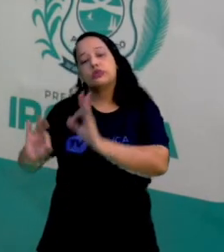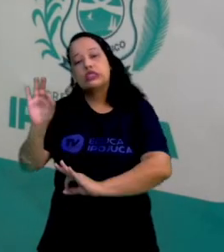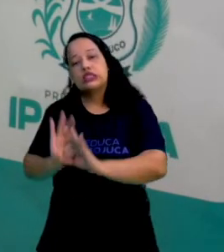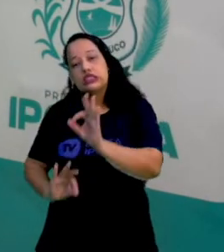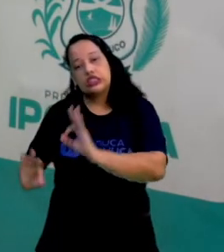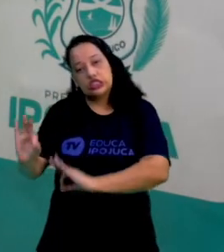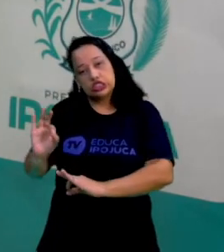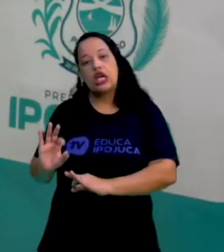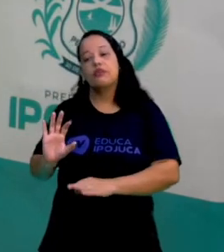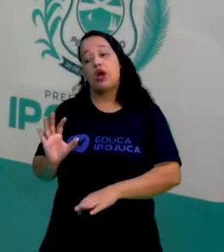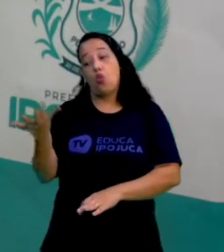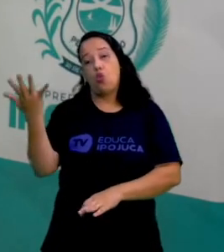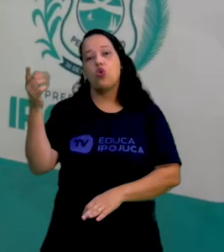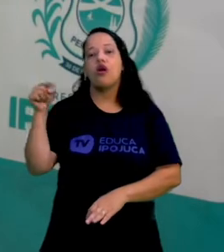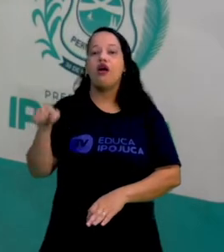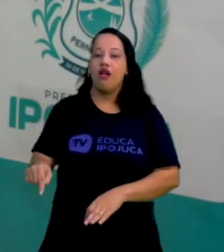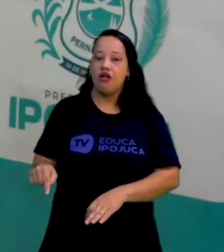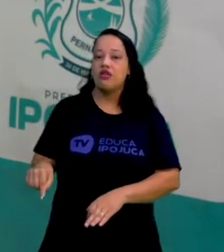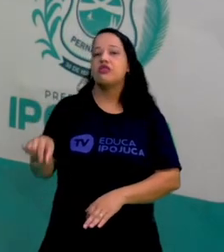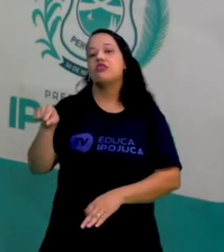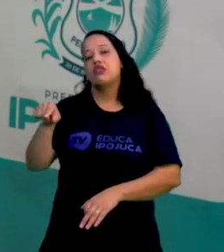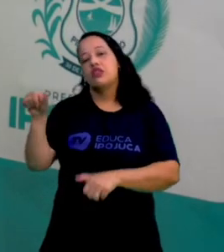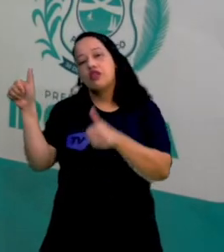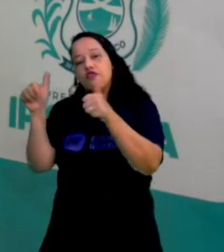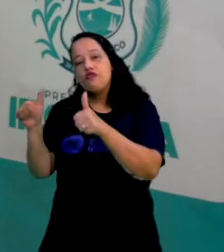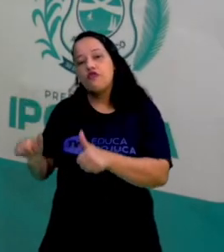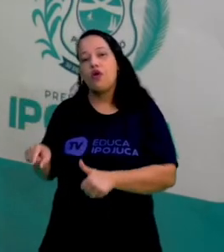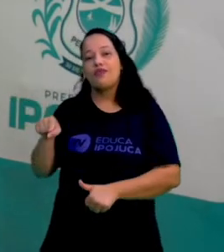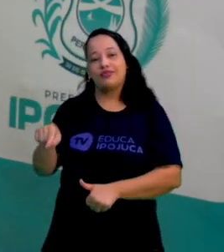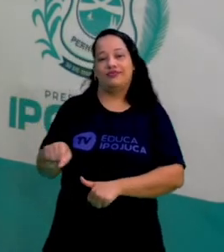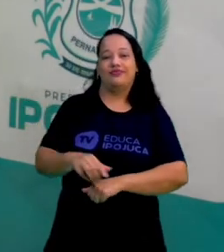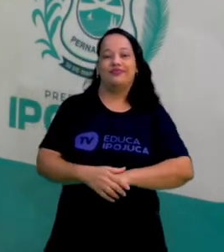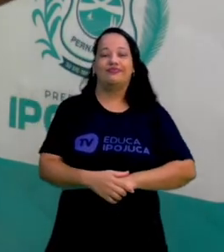para ocorrer naquele momento, daquela forma, daquele jeito.